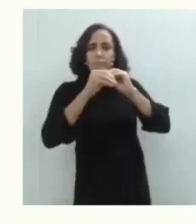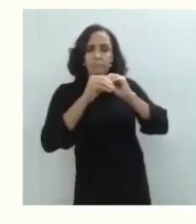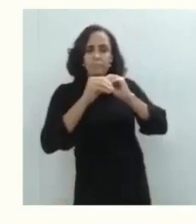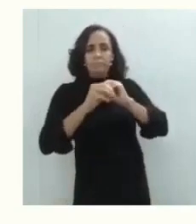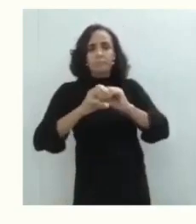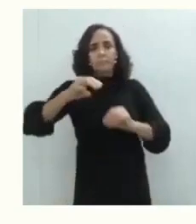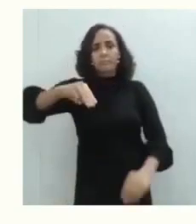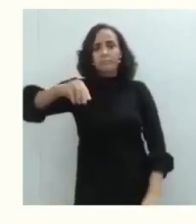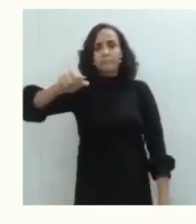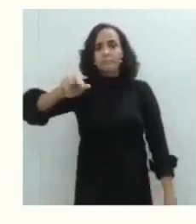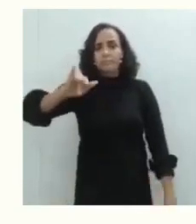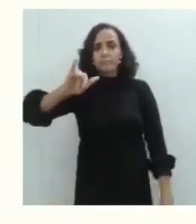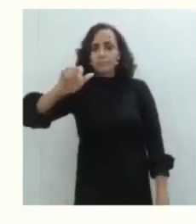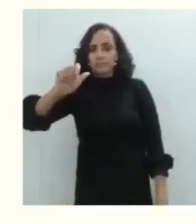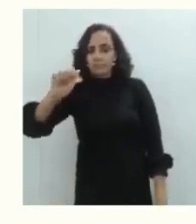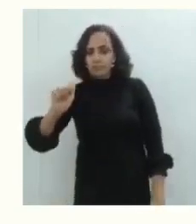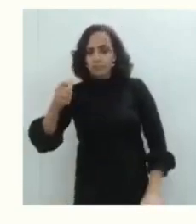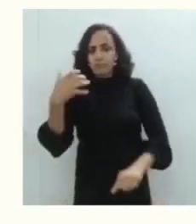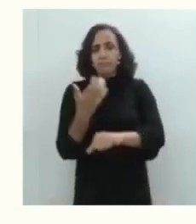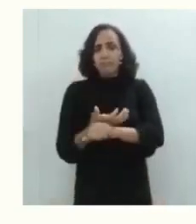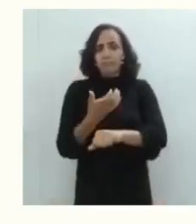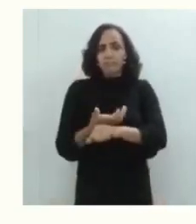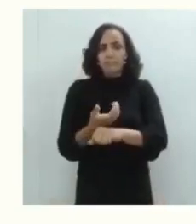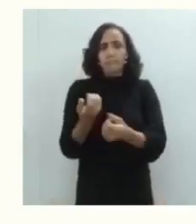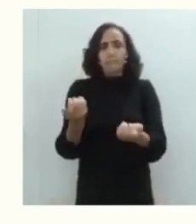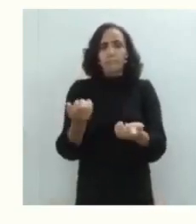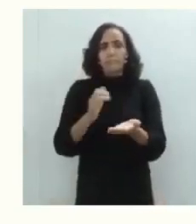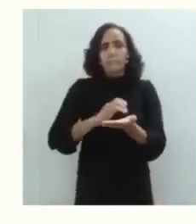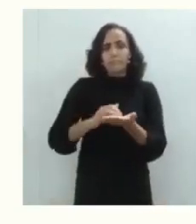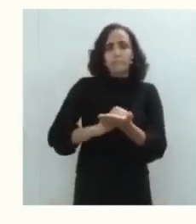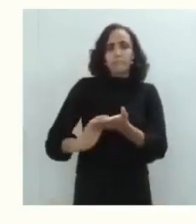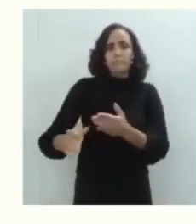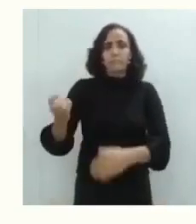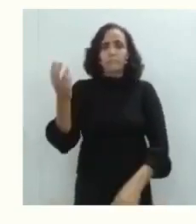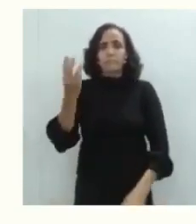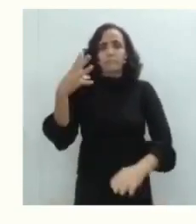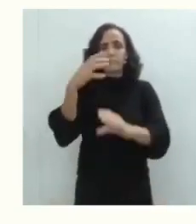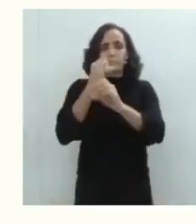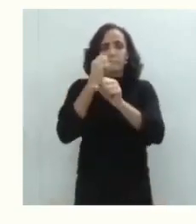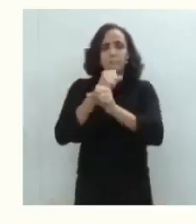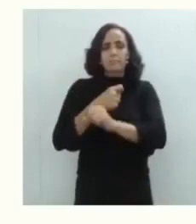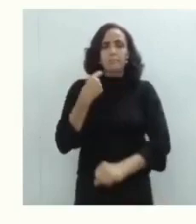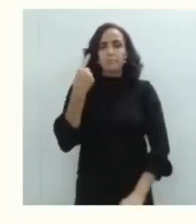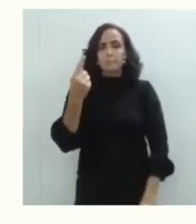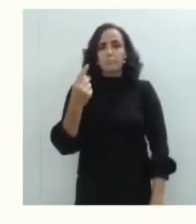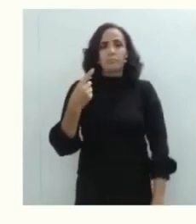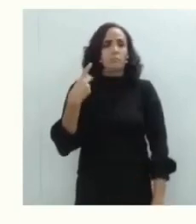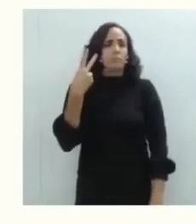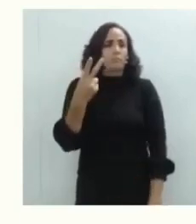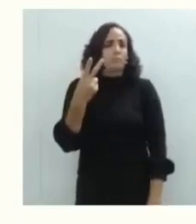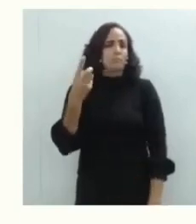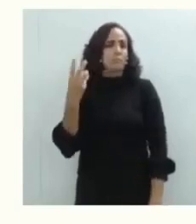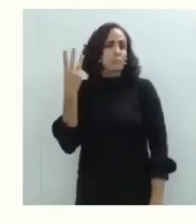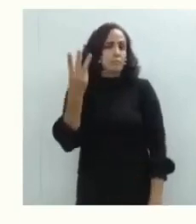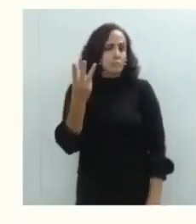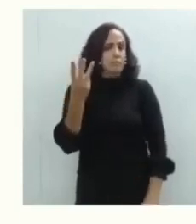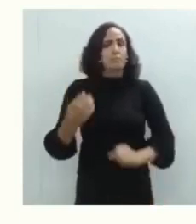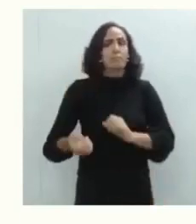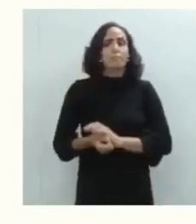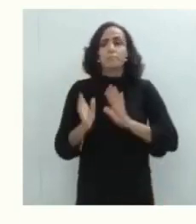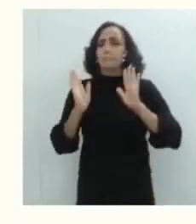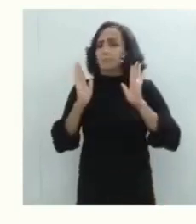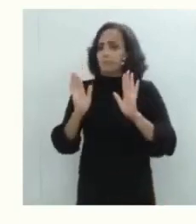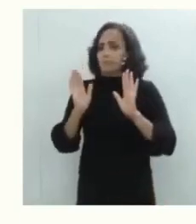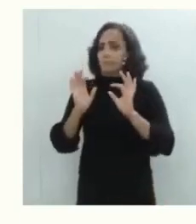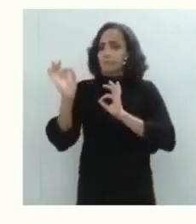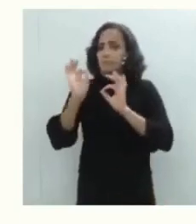Maria, disciplina redes, e nós digitamos 3 notas. Nota 1, nota 2 e nota 3. Mas aqui eu vou só